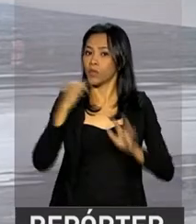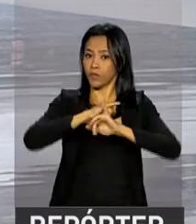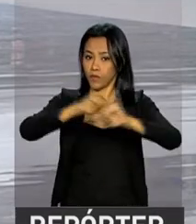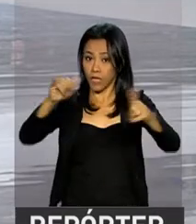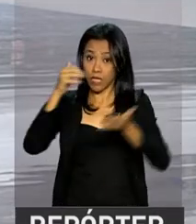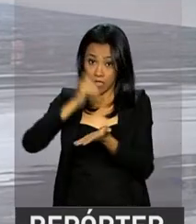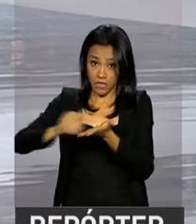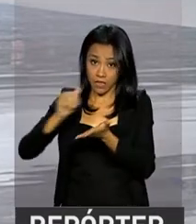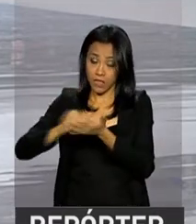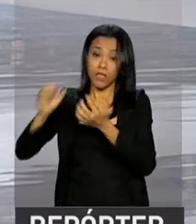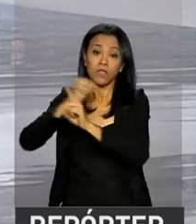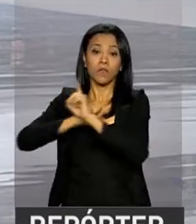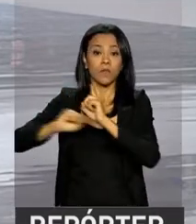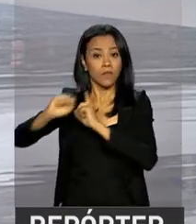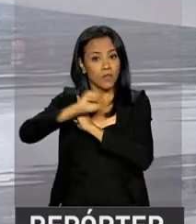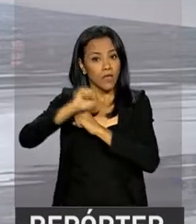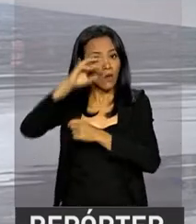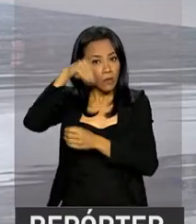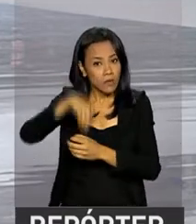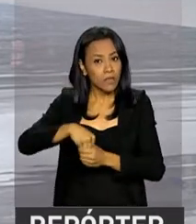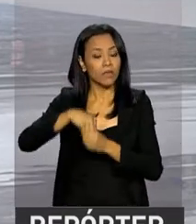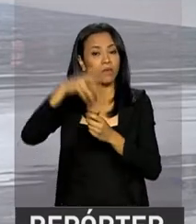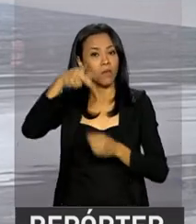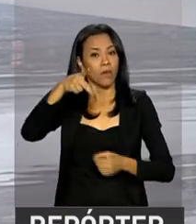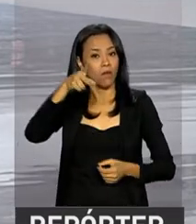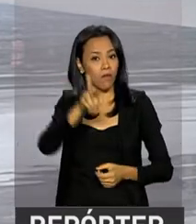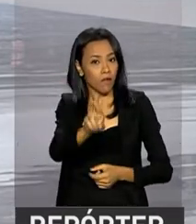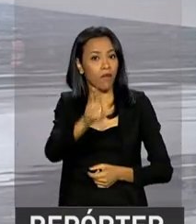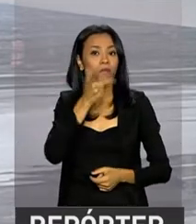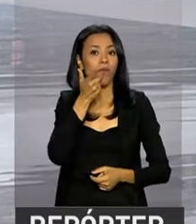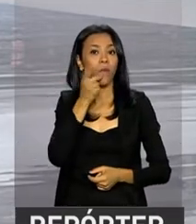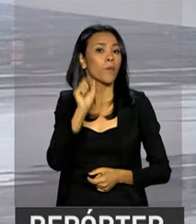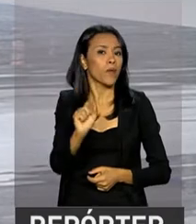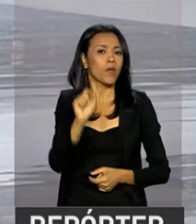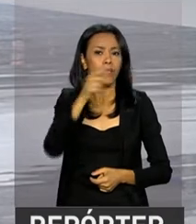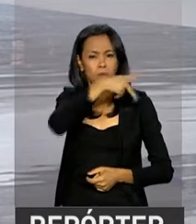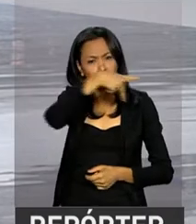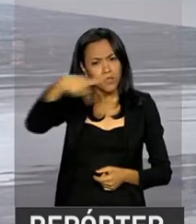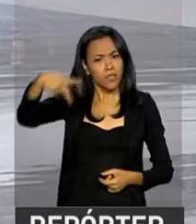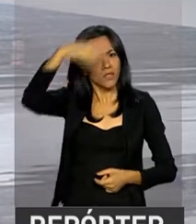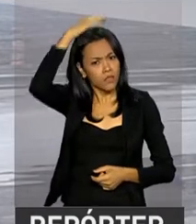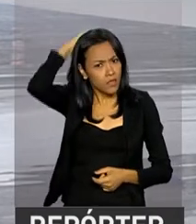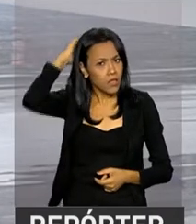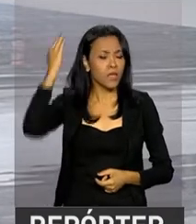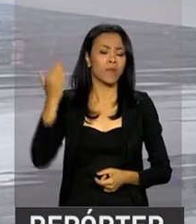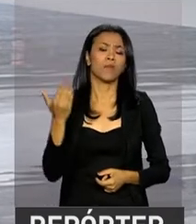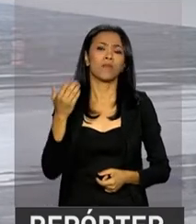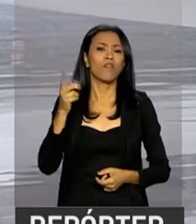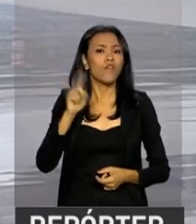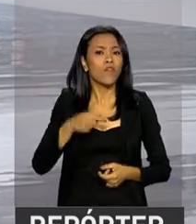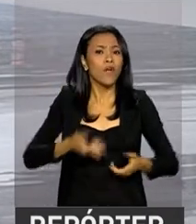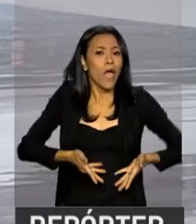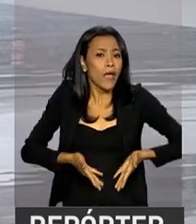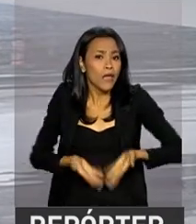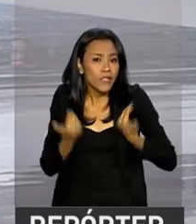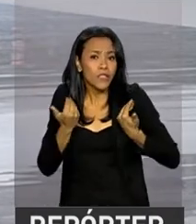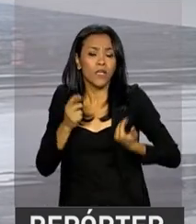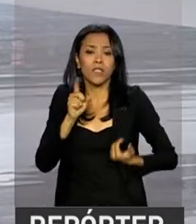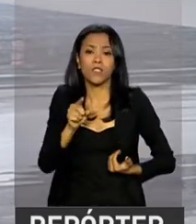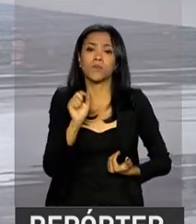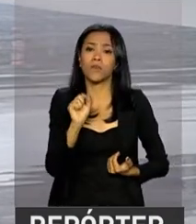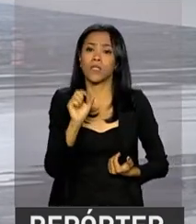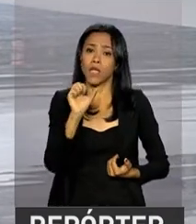de comunicação social da presidência da república informou que o presidente passou pelo procedimento de retirada da sonda